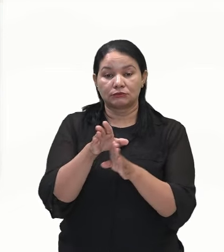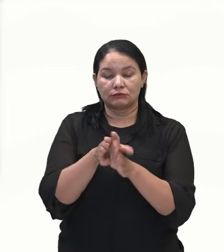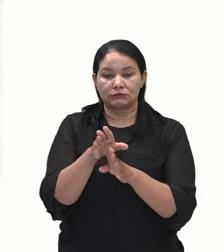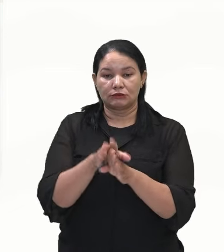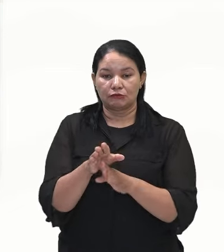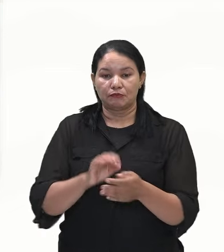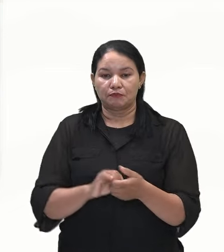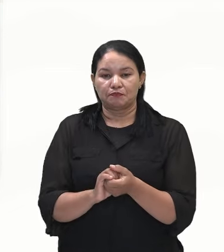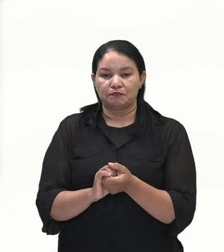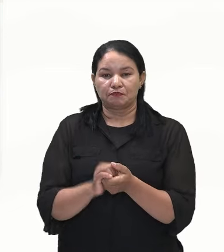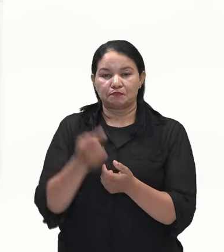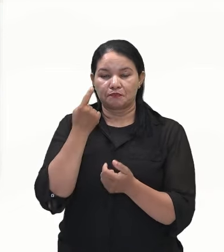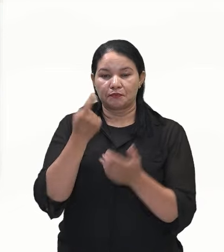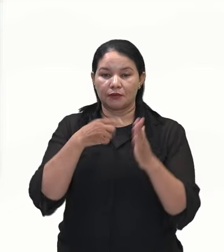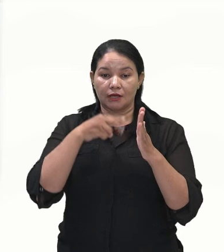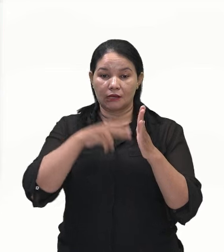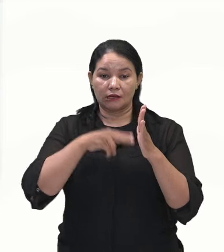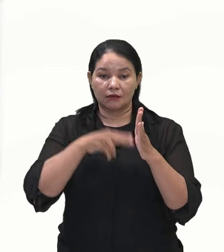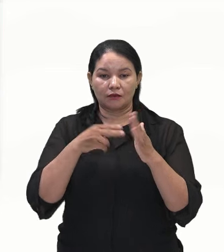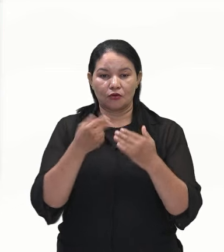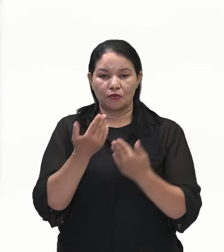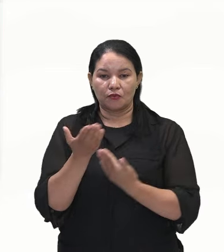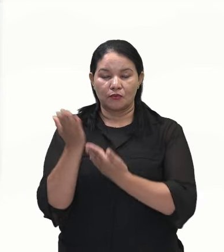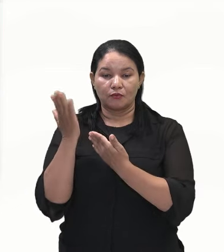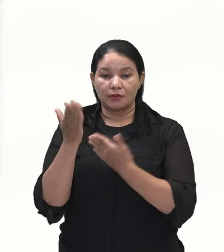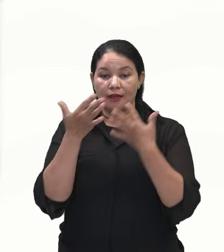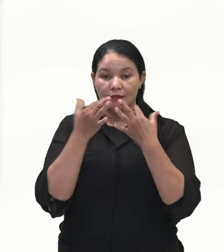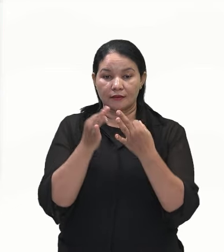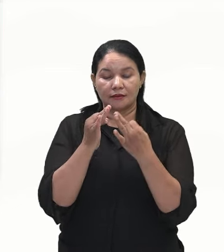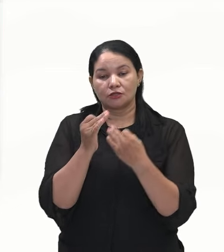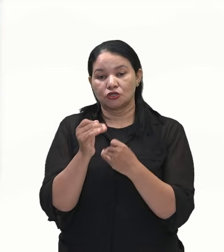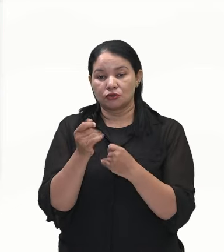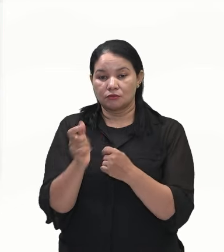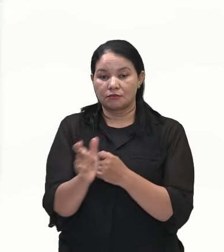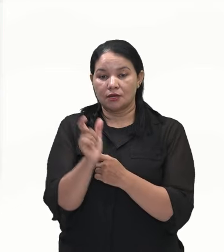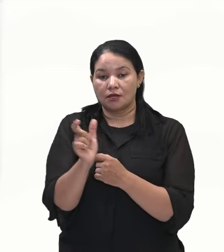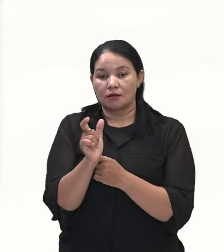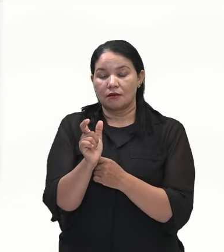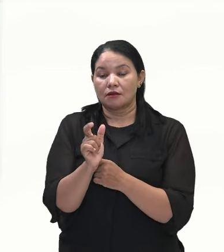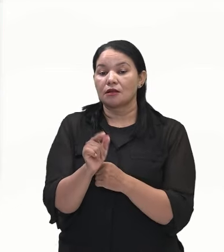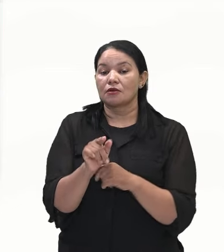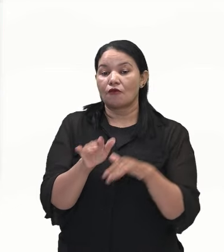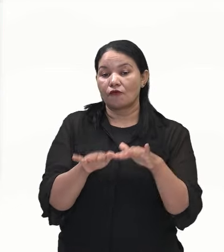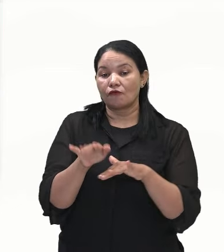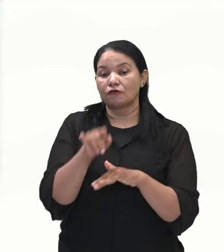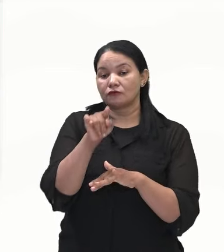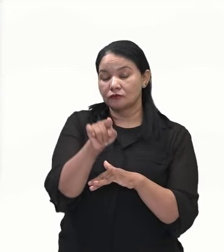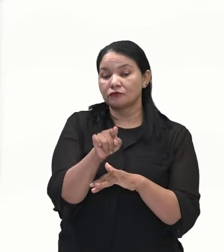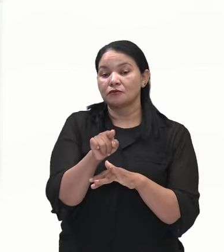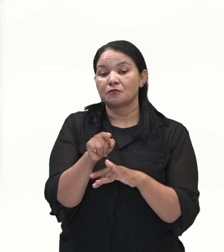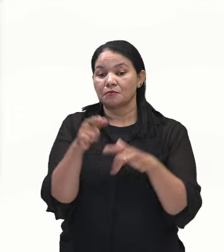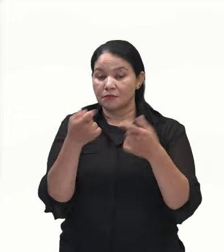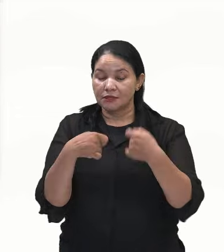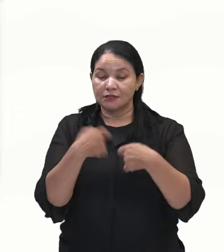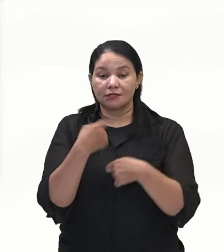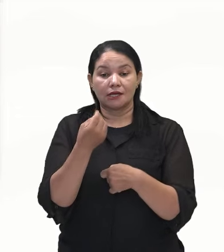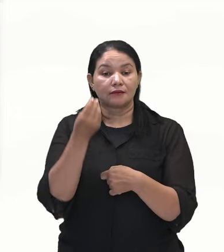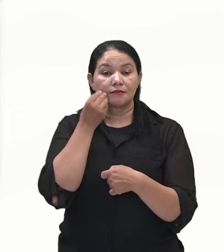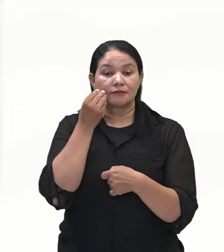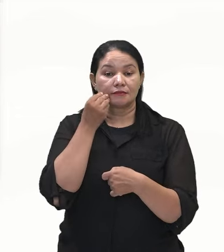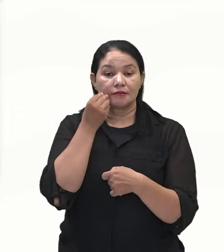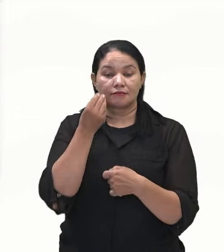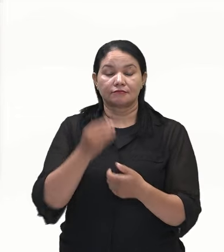should definitely give it a try. Você deveria definitivamente tentar. Give it a try. Tentar,